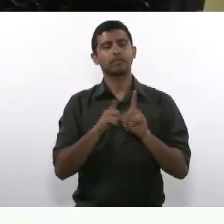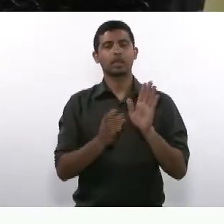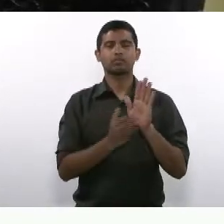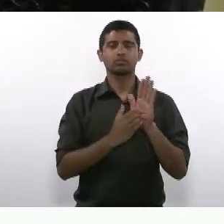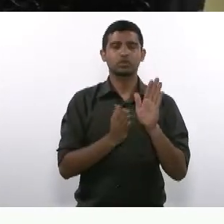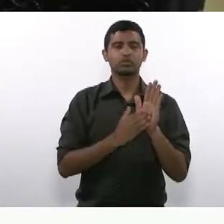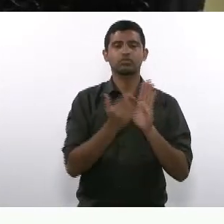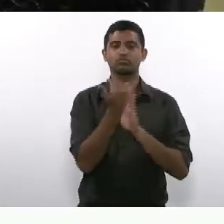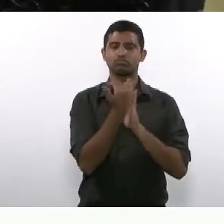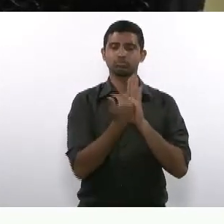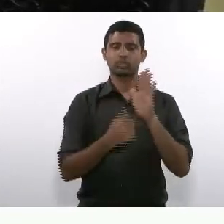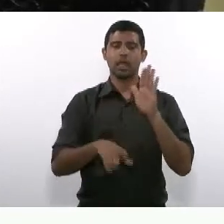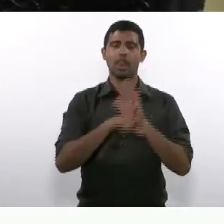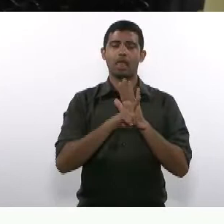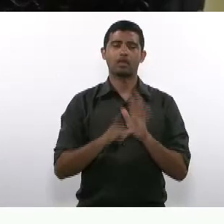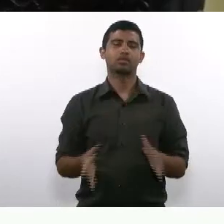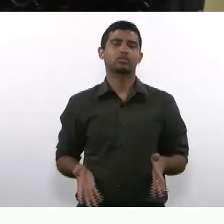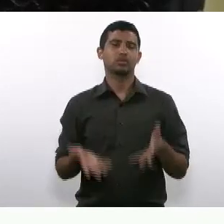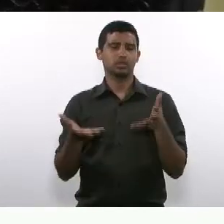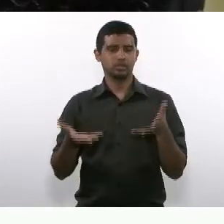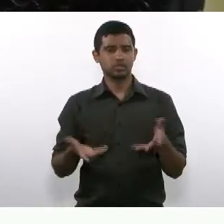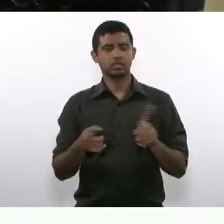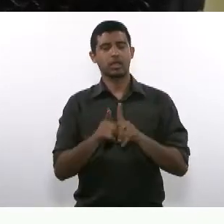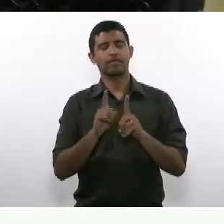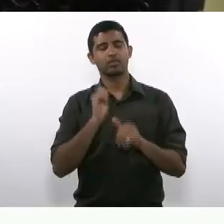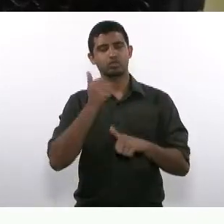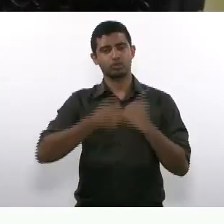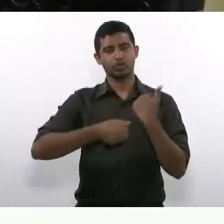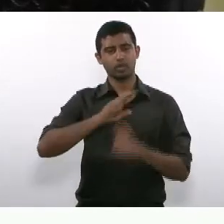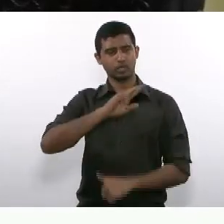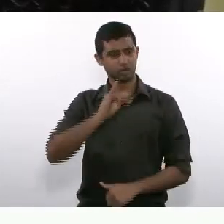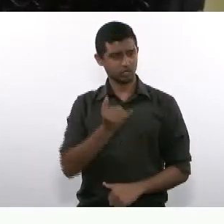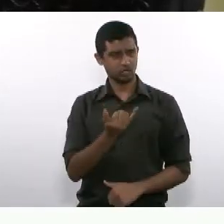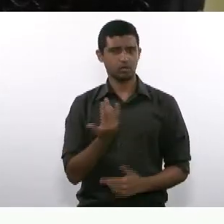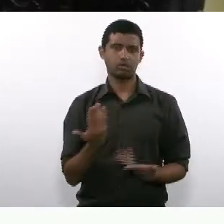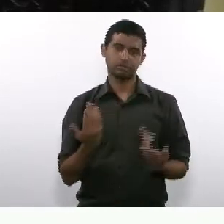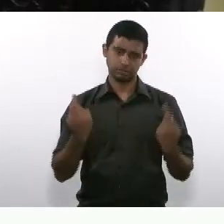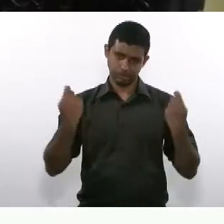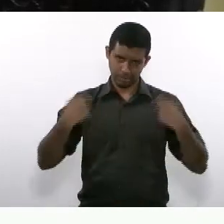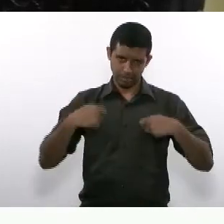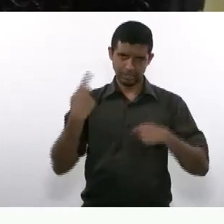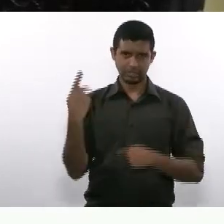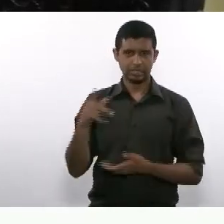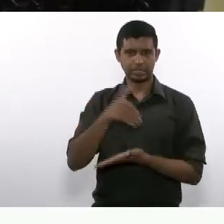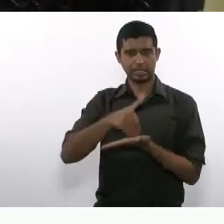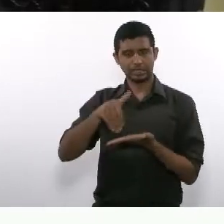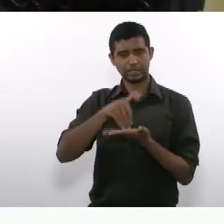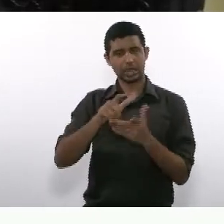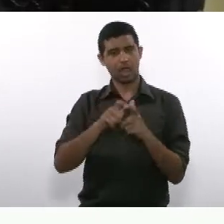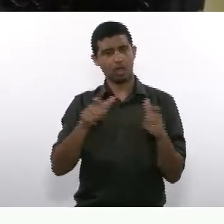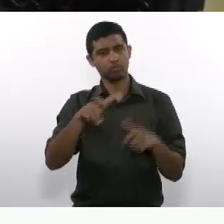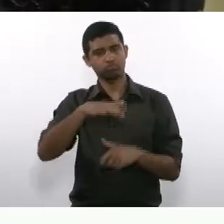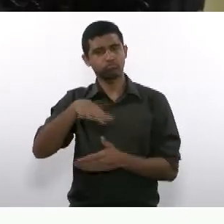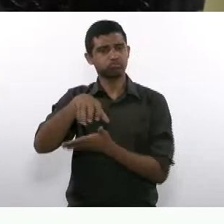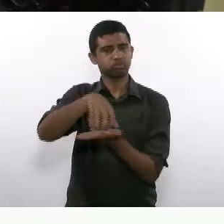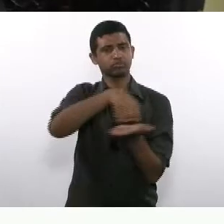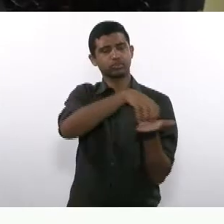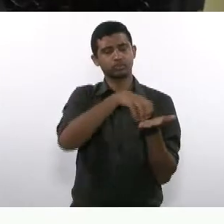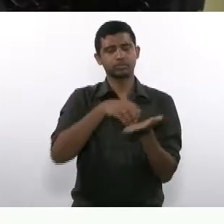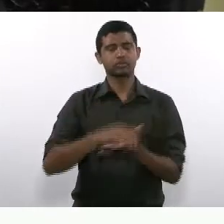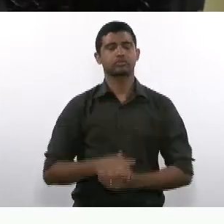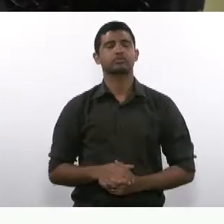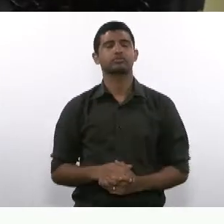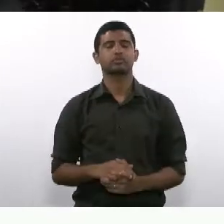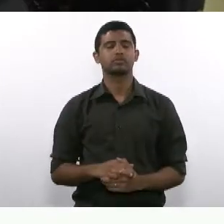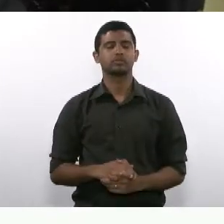da lei de incentivo, o Esporte RJ, que é necessidade premente da secretaria a ampliação dessas unidades,